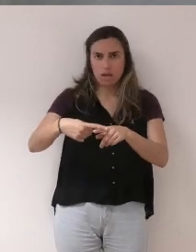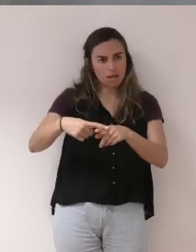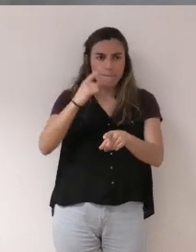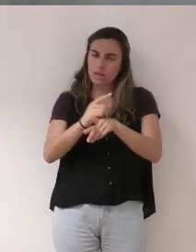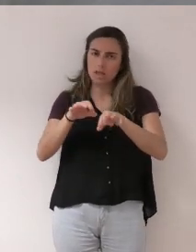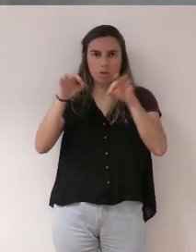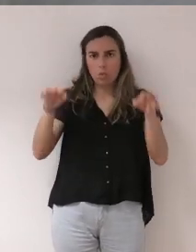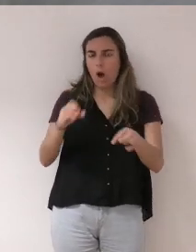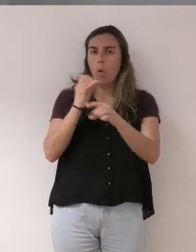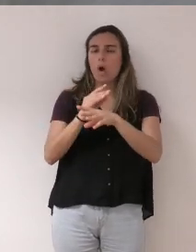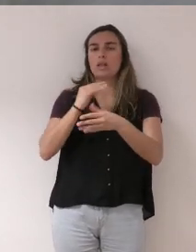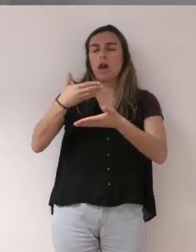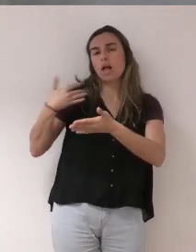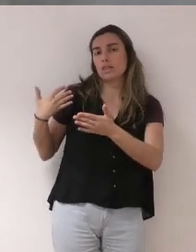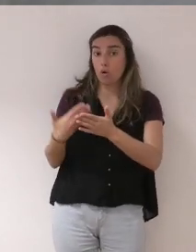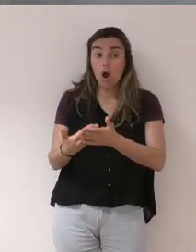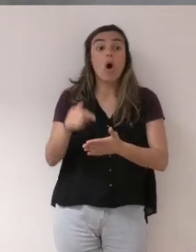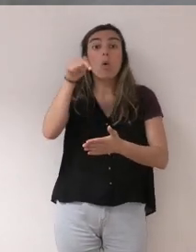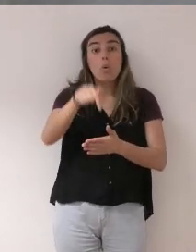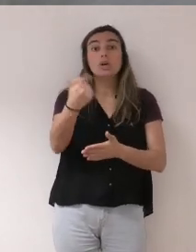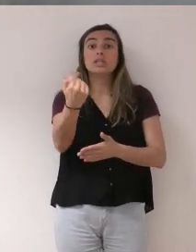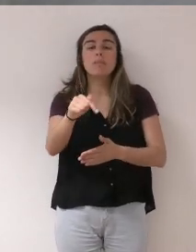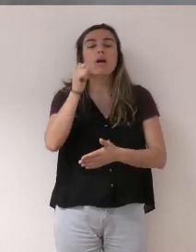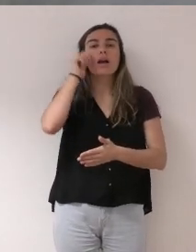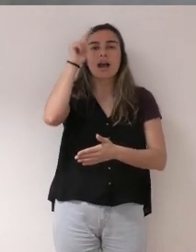todas. Então, connosco hoje temos